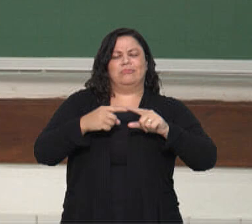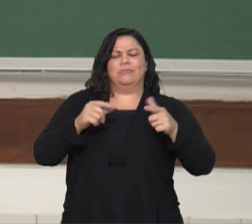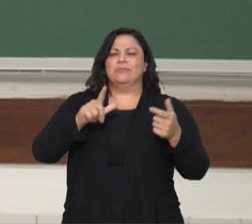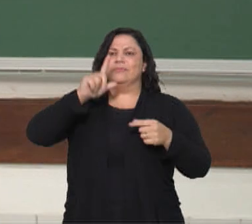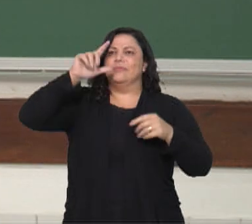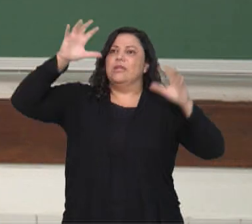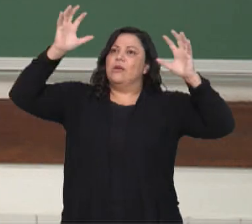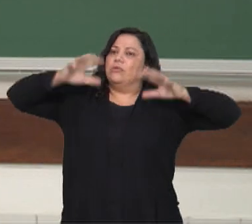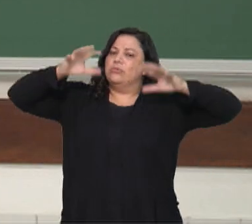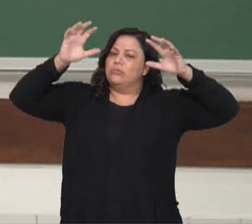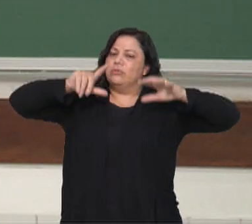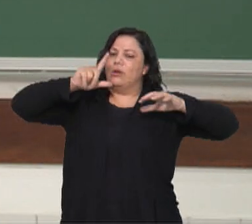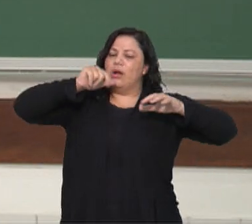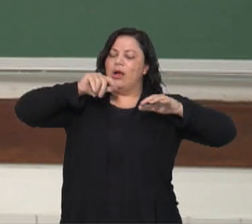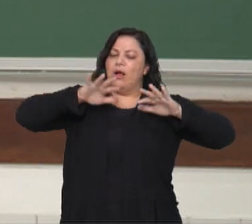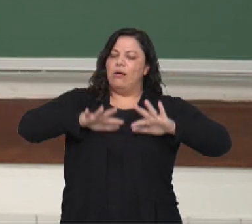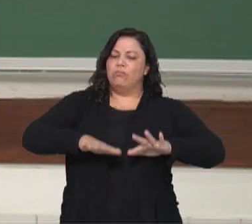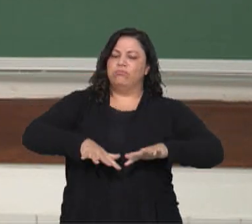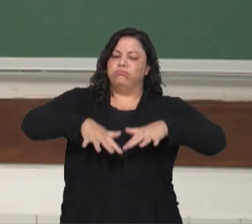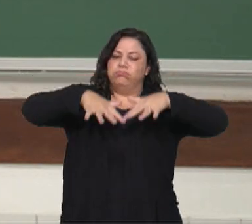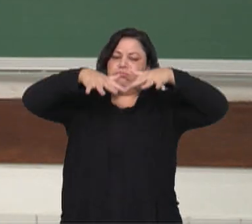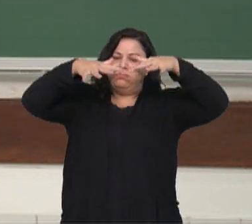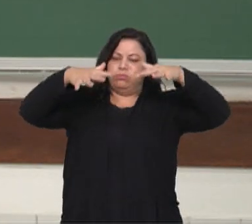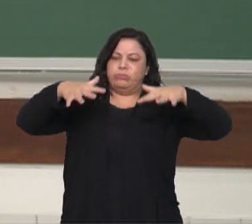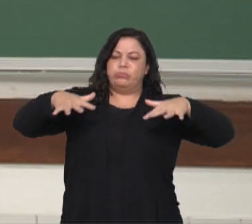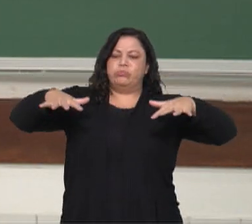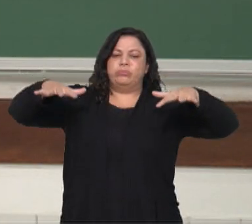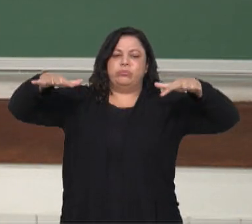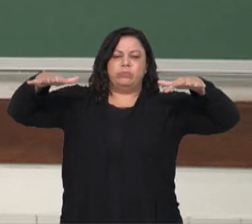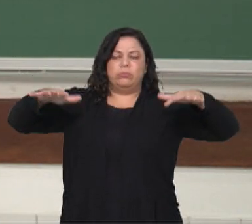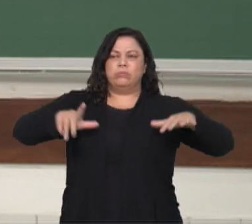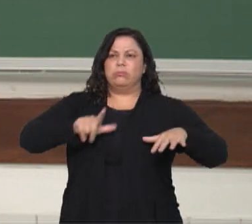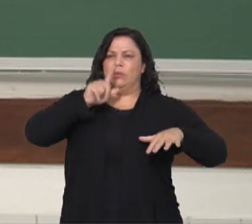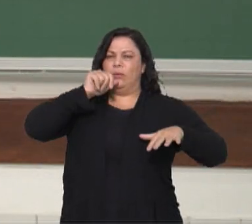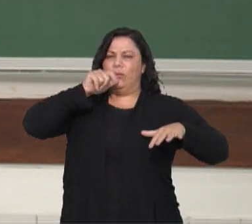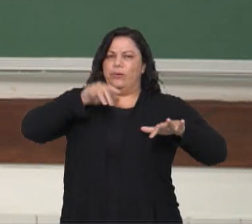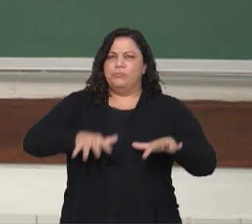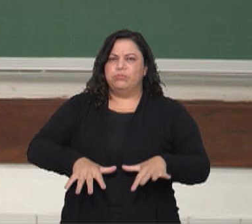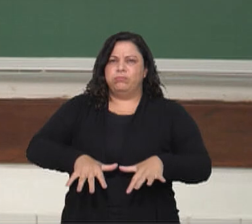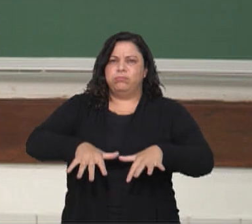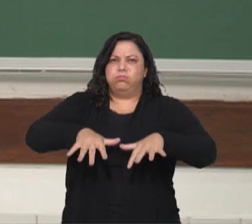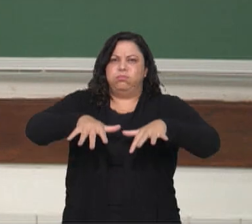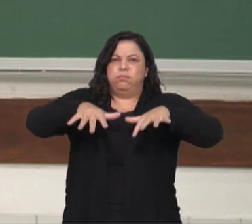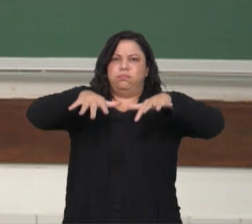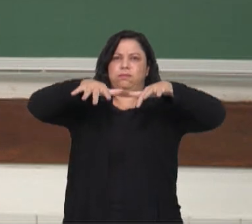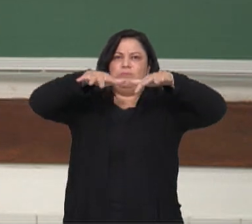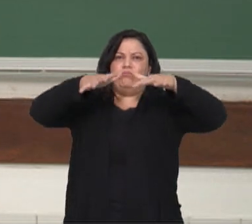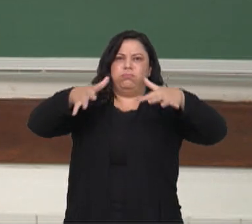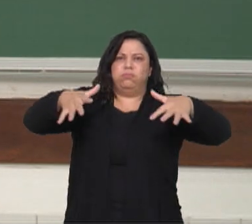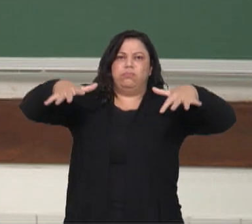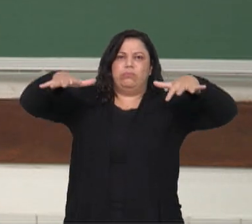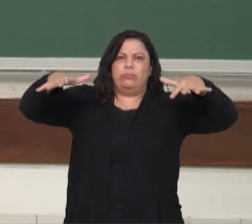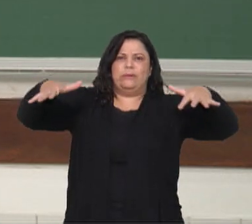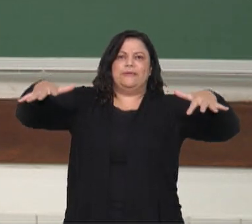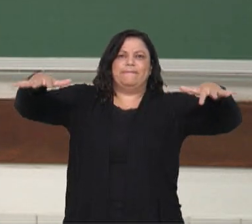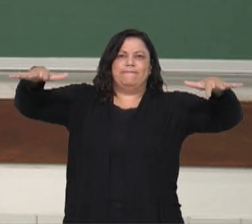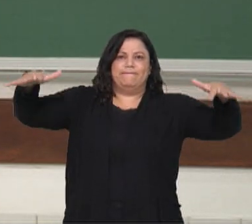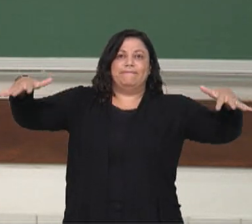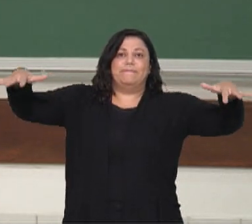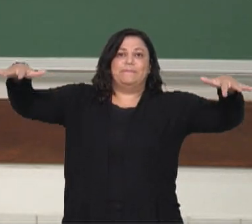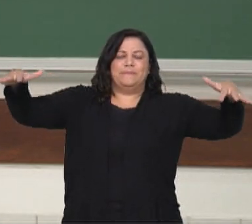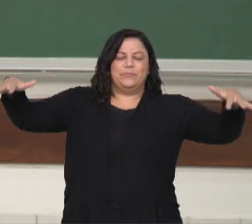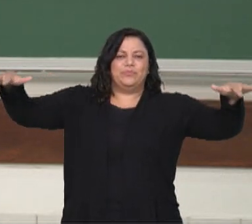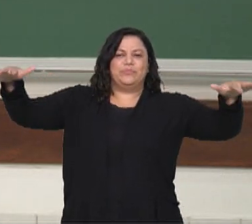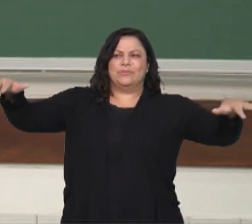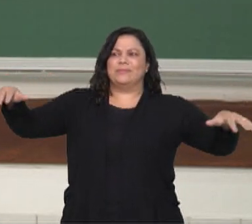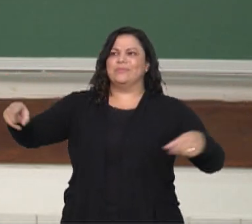essa água inunda. Com a chuva, com as cheias do rio, vai transbordar. E daí? Vai passar, vai atingir a cidade, ou vai